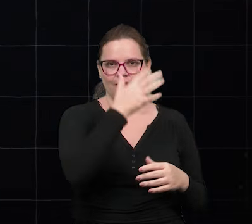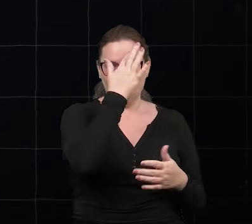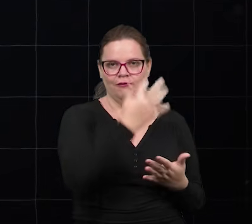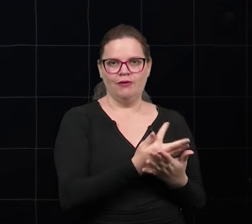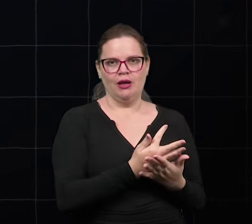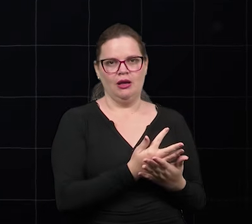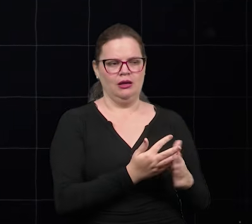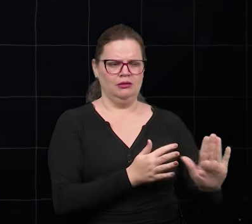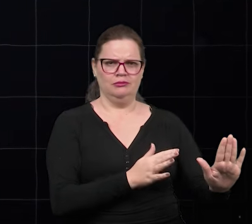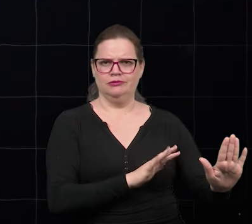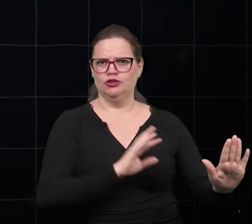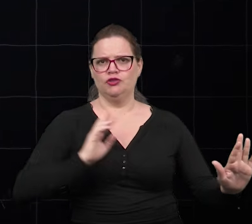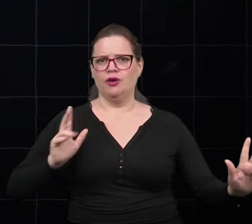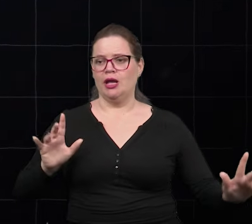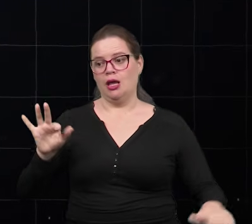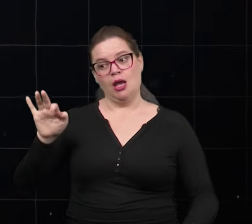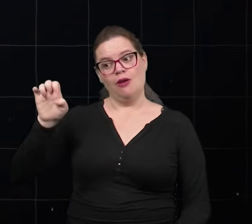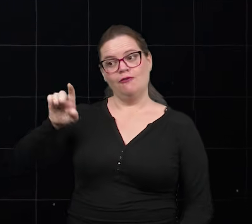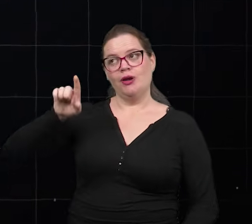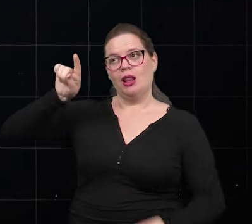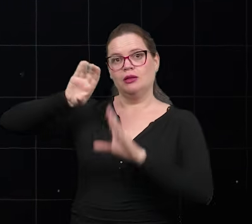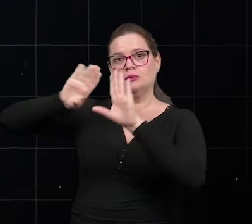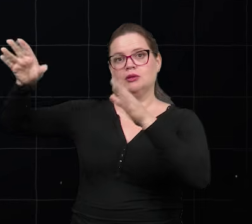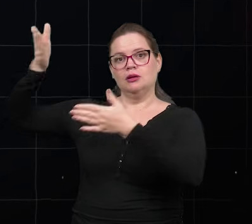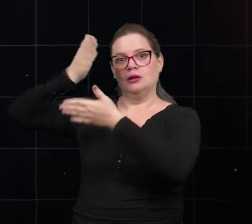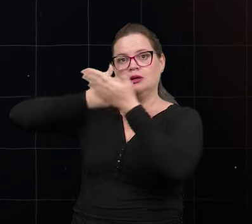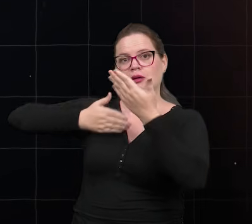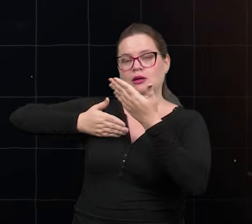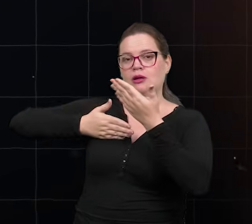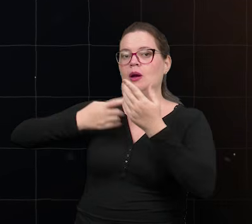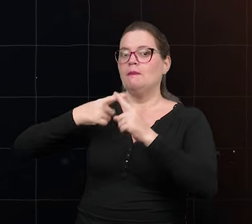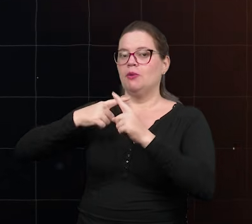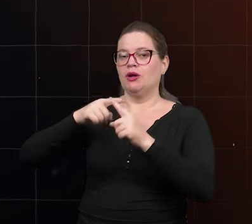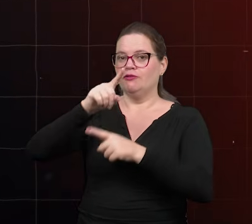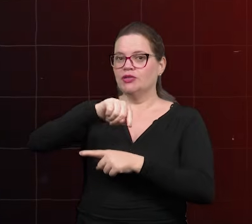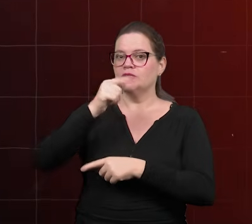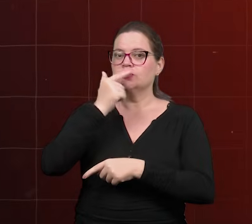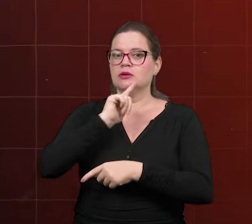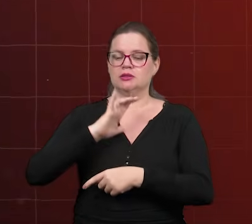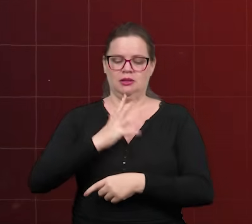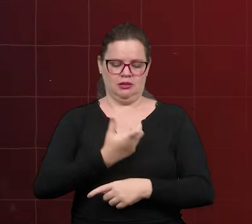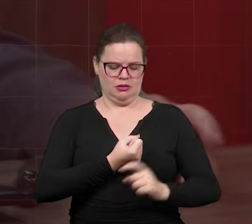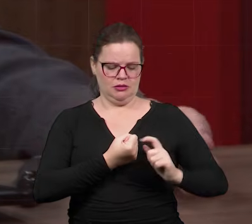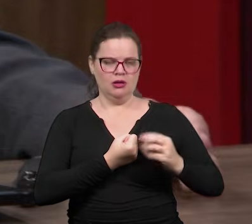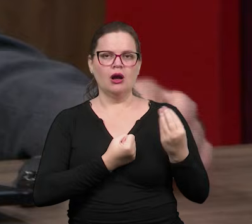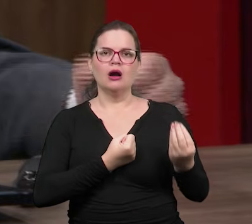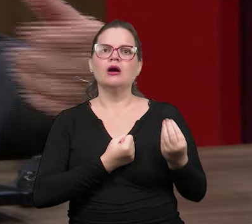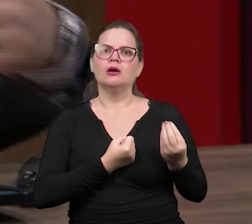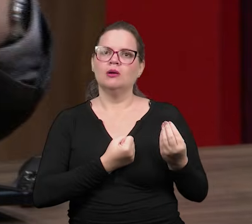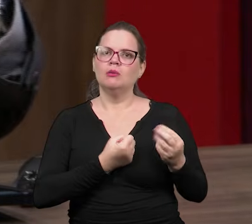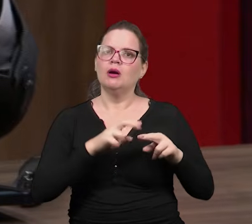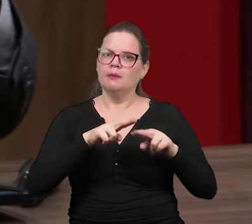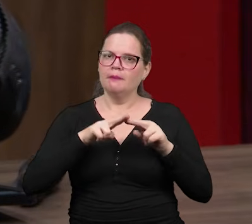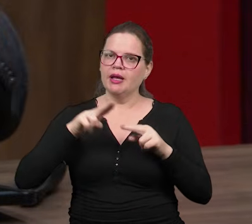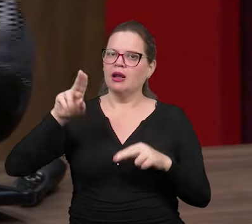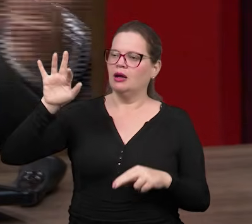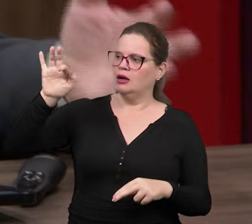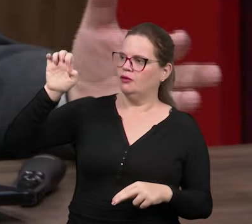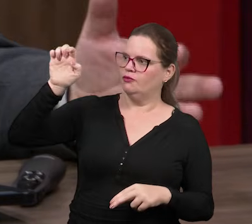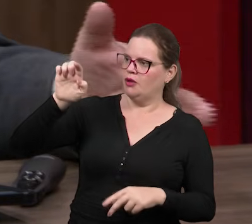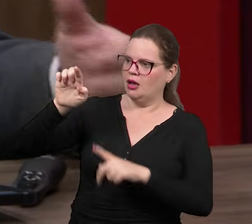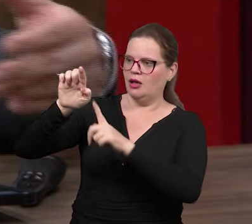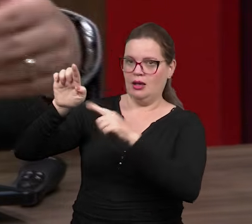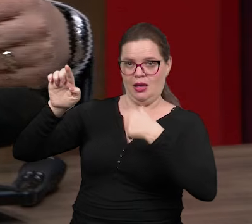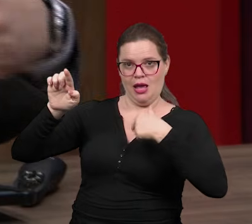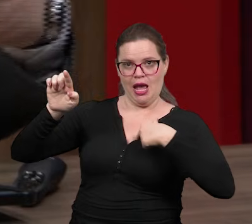graça sois salvos, por meio da fé, isso não vem de vós, é um dom de Deus. A fé não pode ser produzida pelo aquilo que é